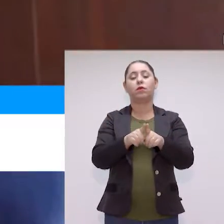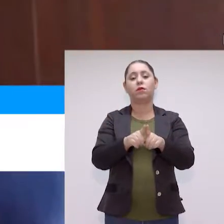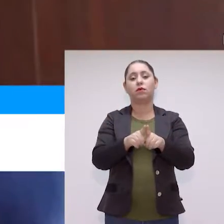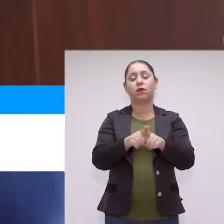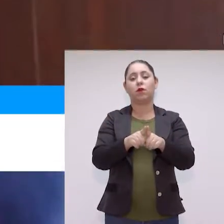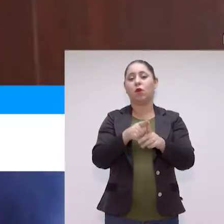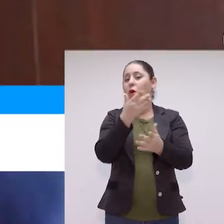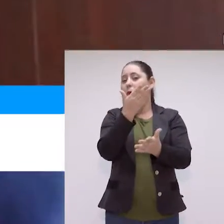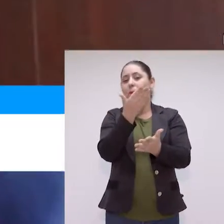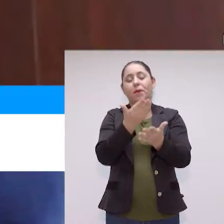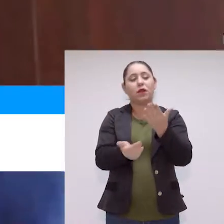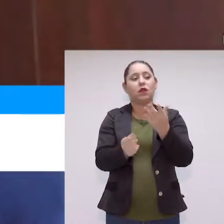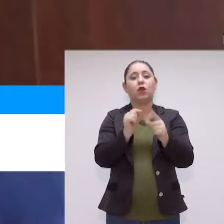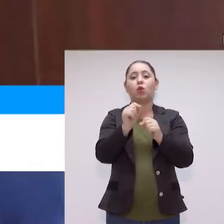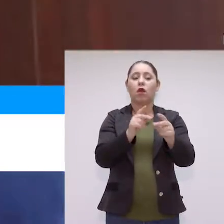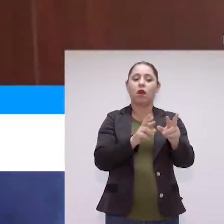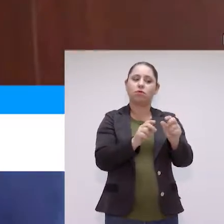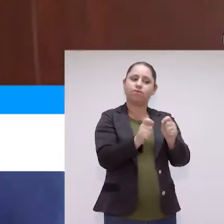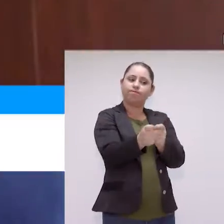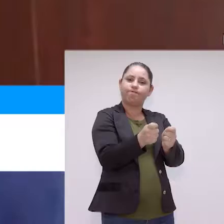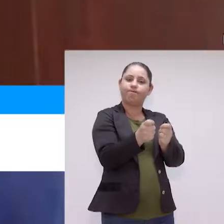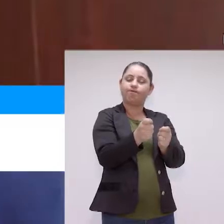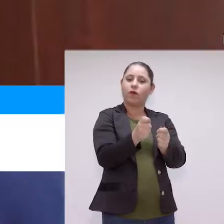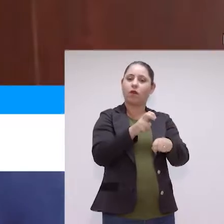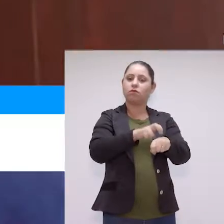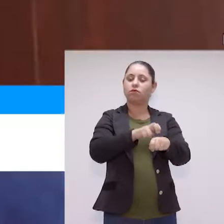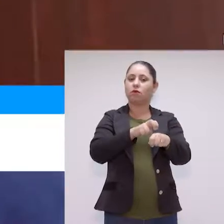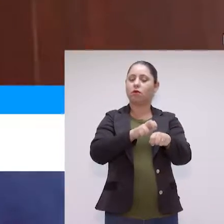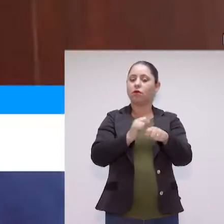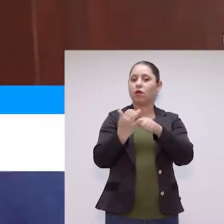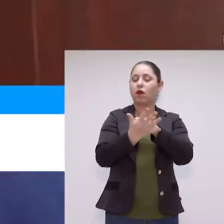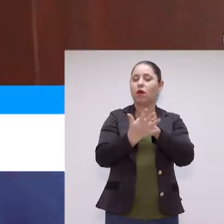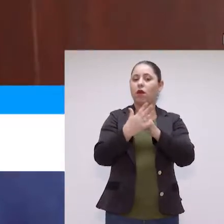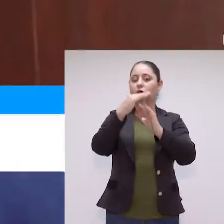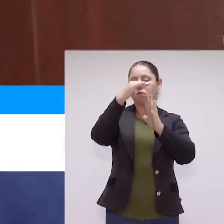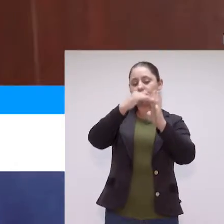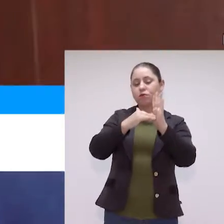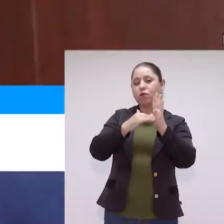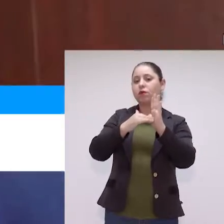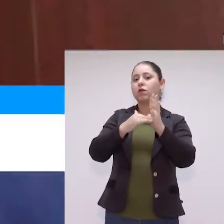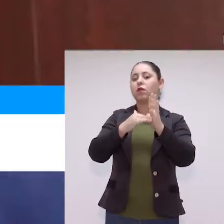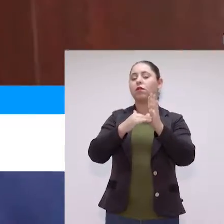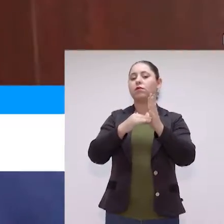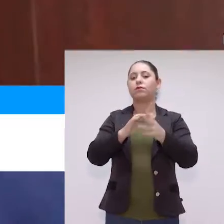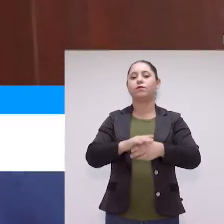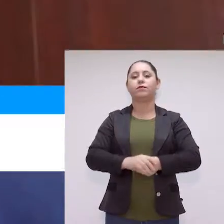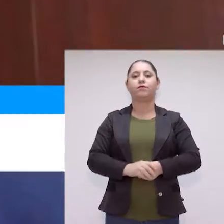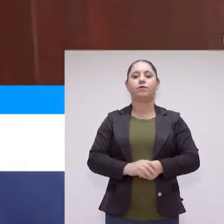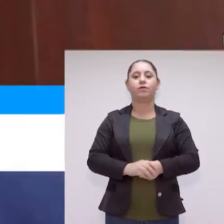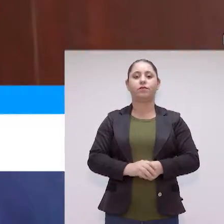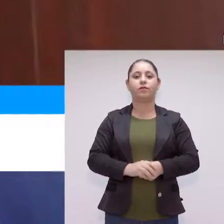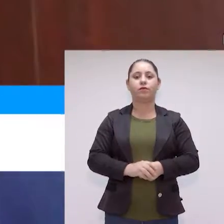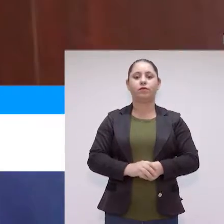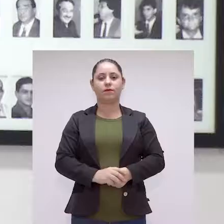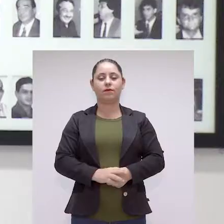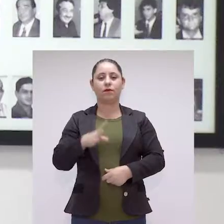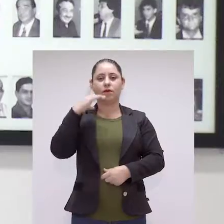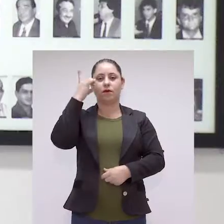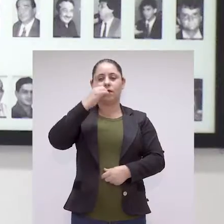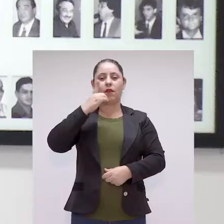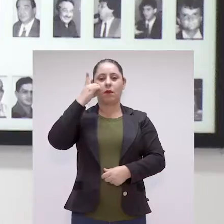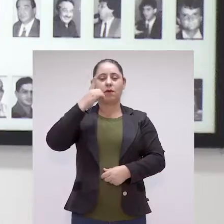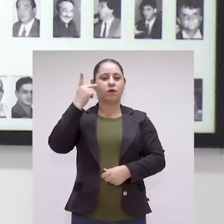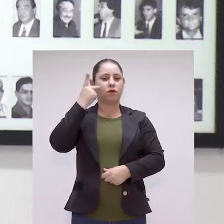essencial, mas ao mesmo tempo não perdendo o controle das medidas de segurança impostas pela pandemia.